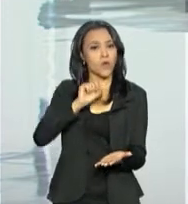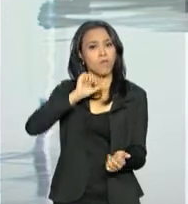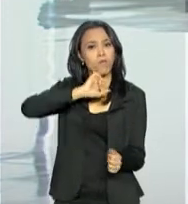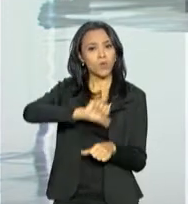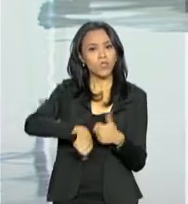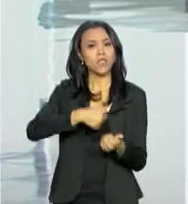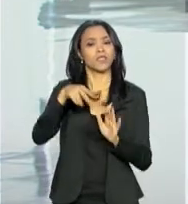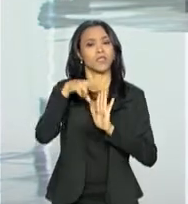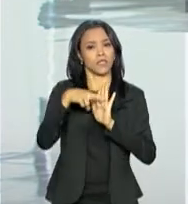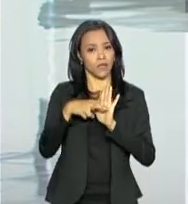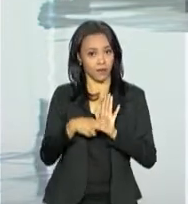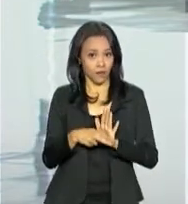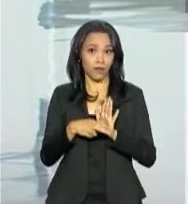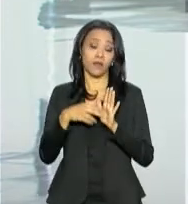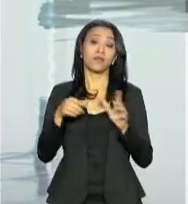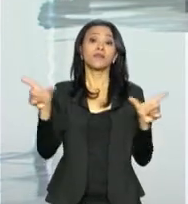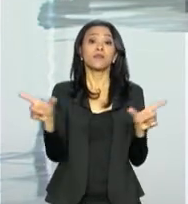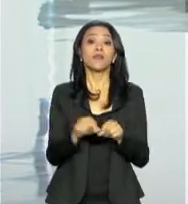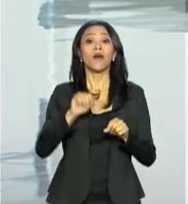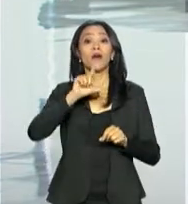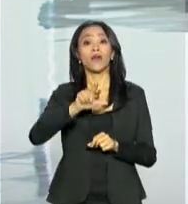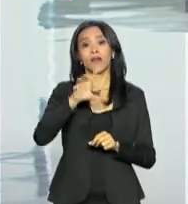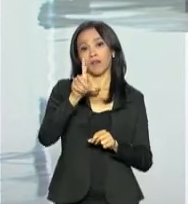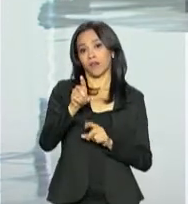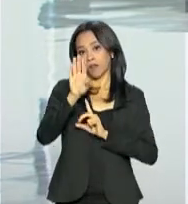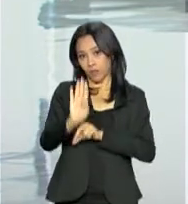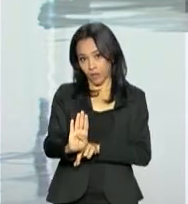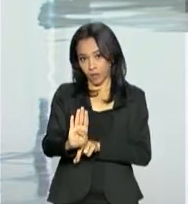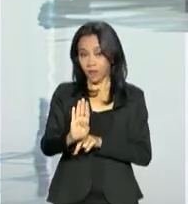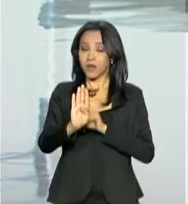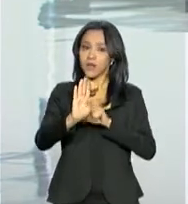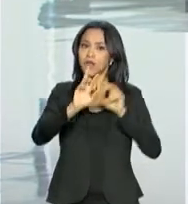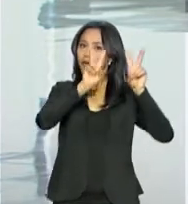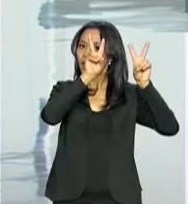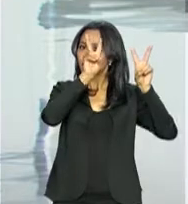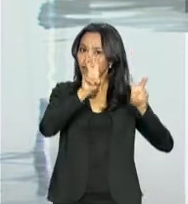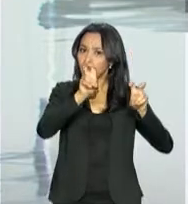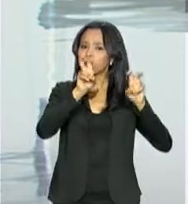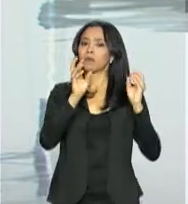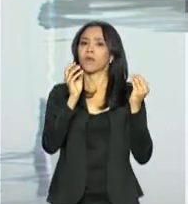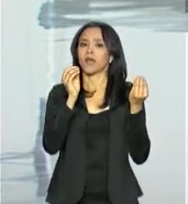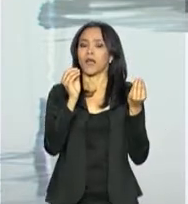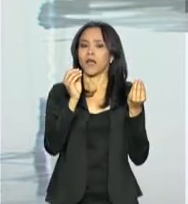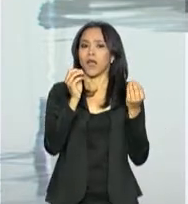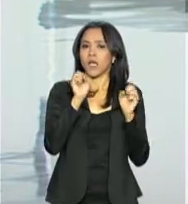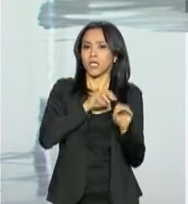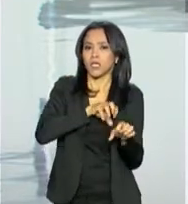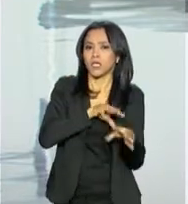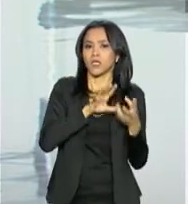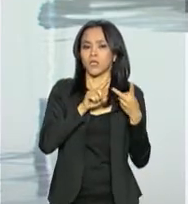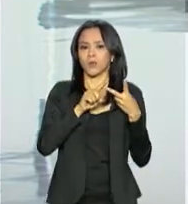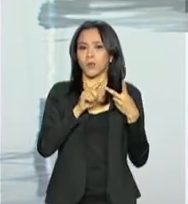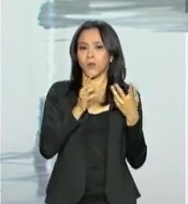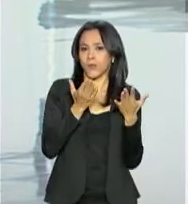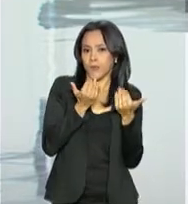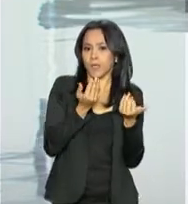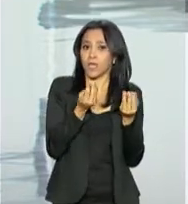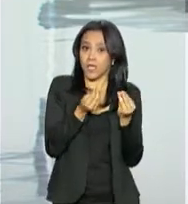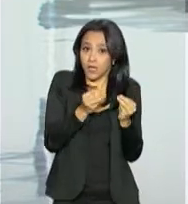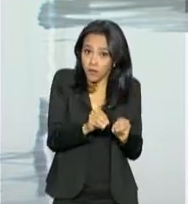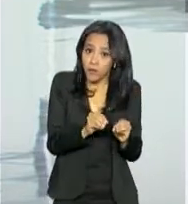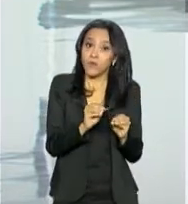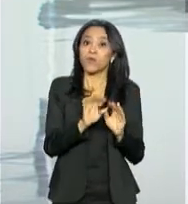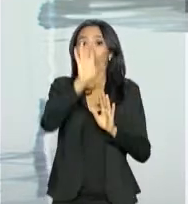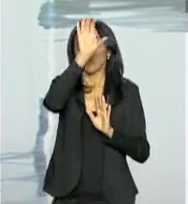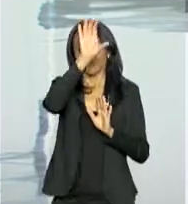Educação, a LDP. Essa alteração inclui o tema educação alimentar e nutricional no currículo das escolas.